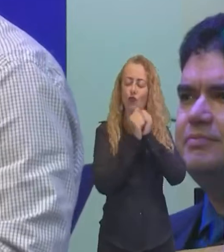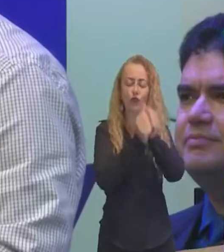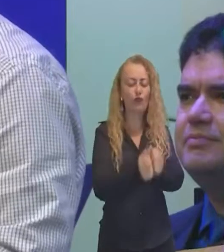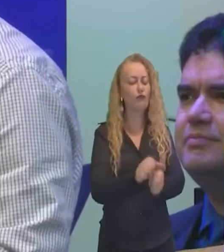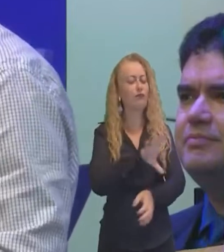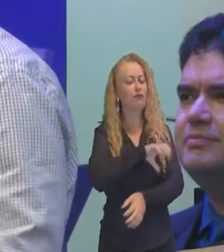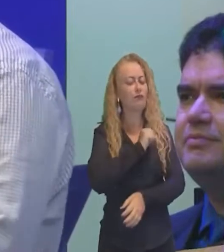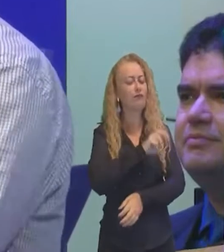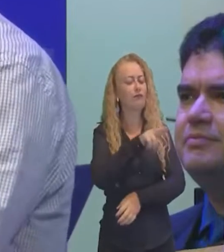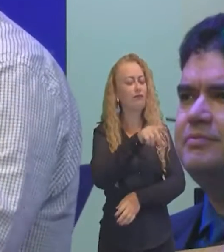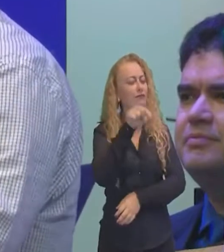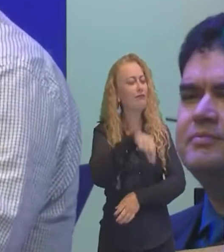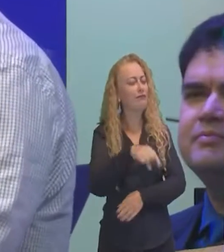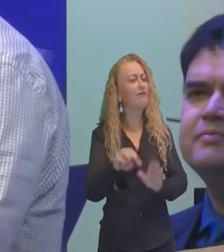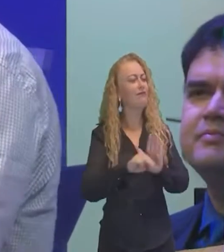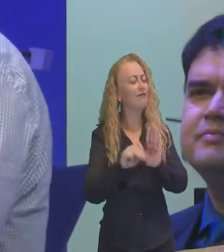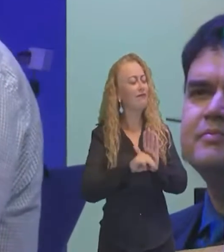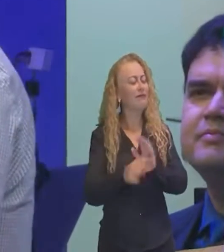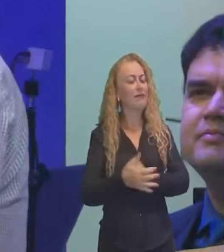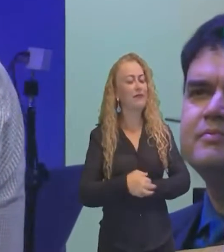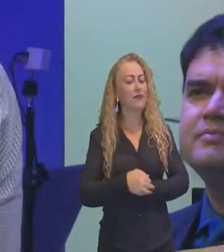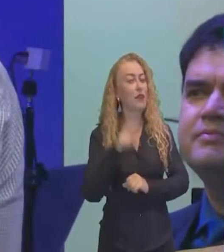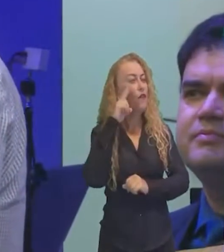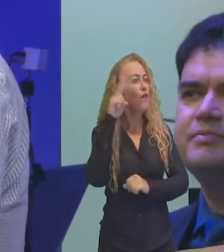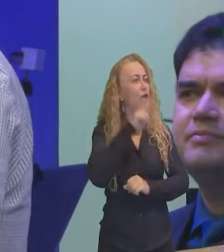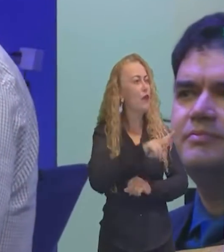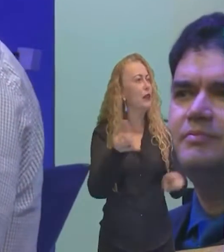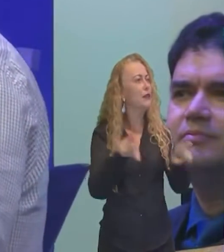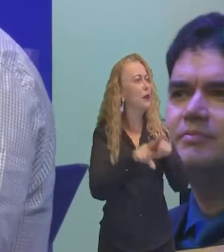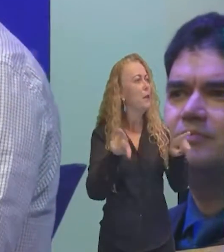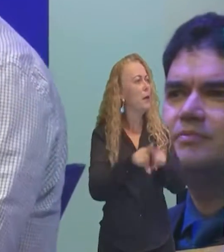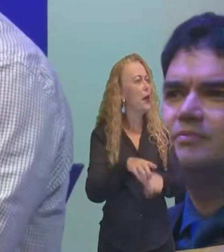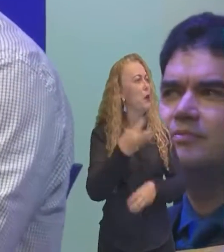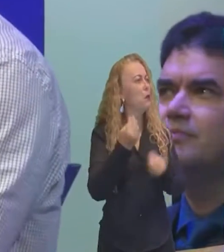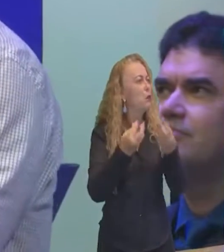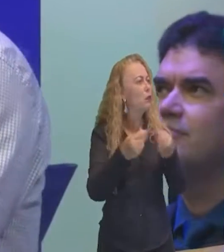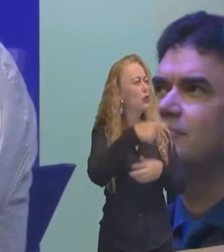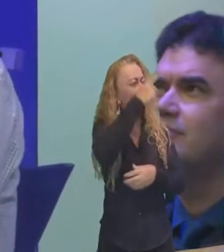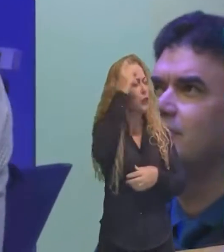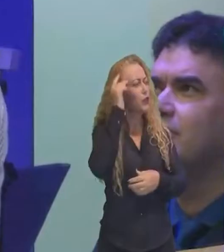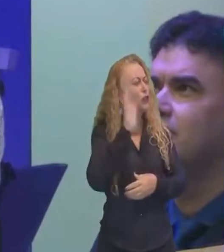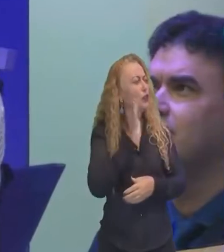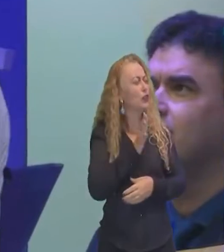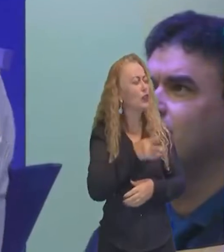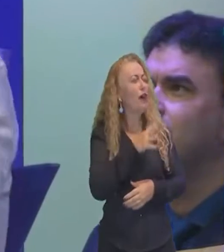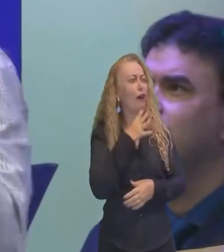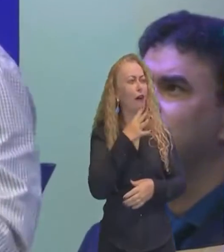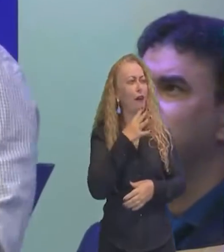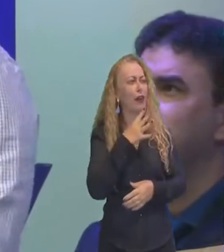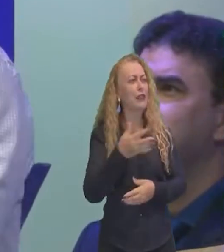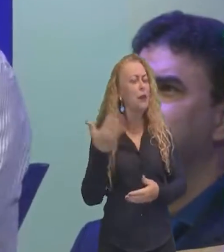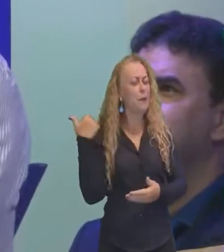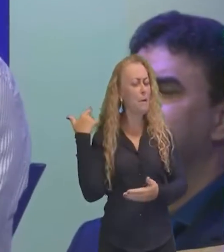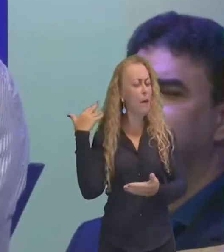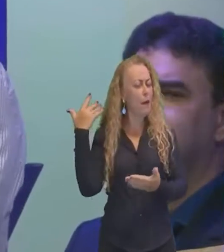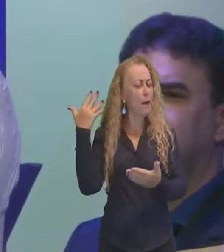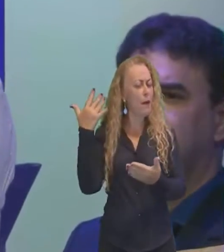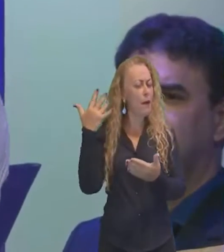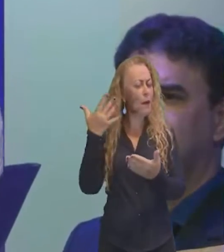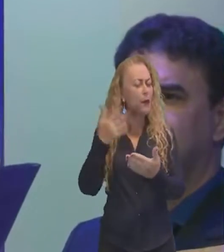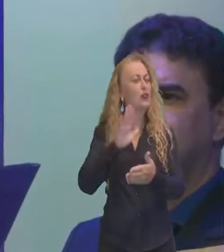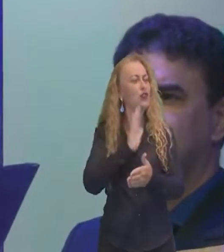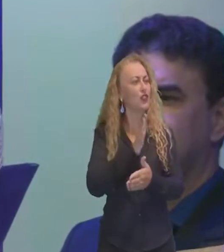amados irmãos, e mais ainda, por ver tanta gente querida e amada, alguns inclusive que foram de